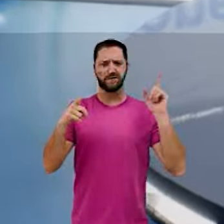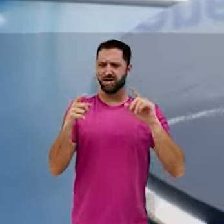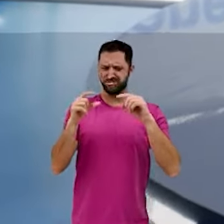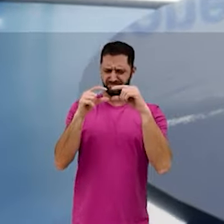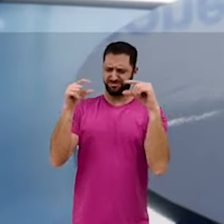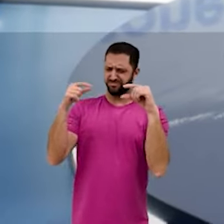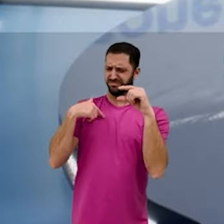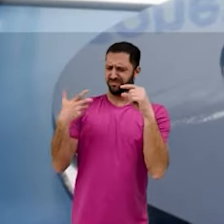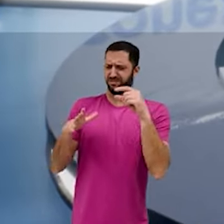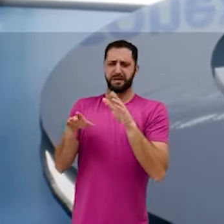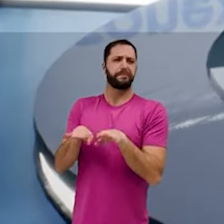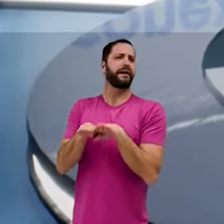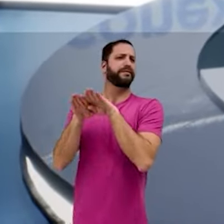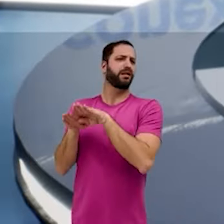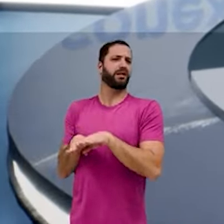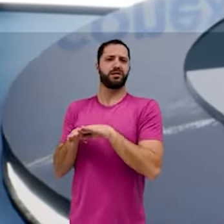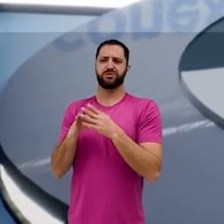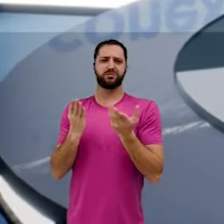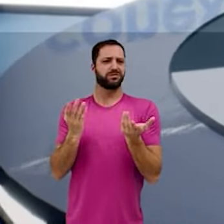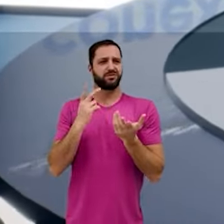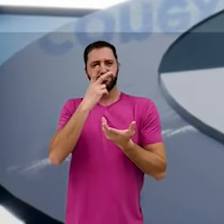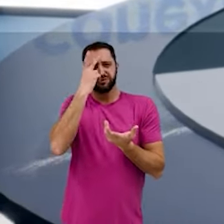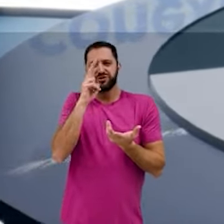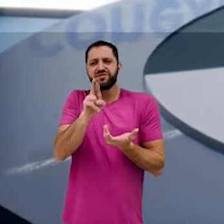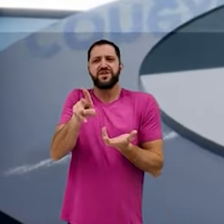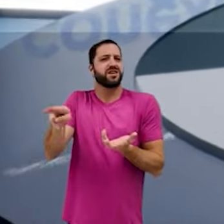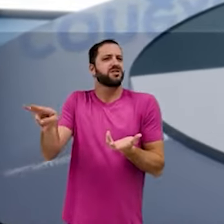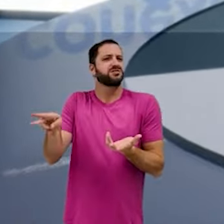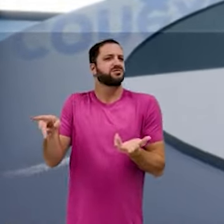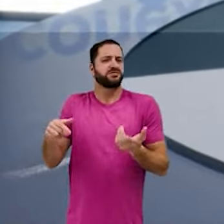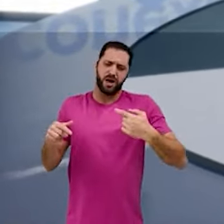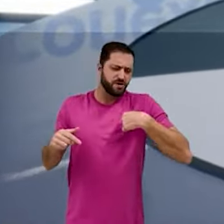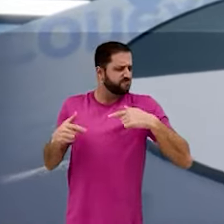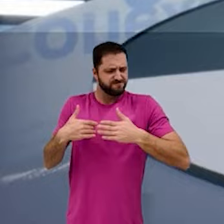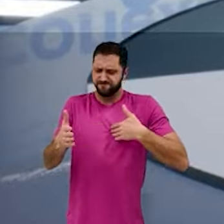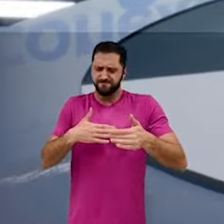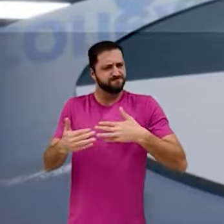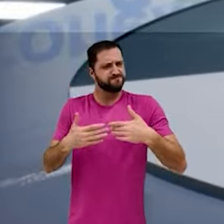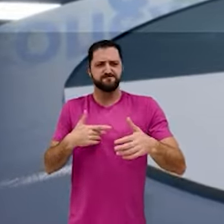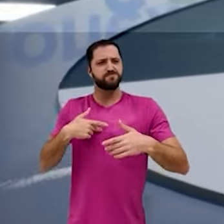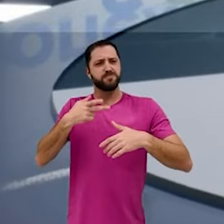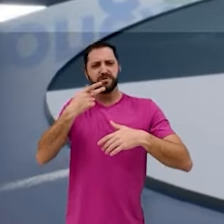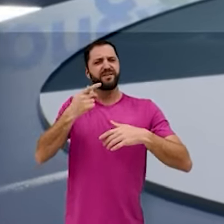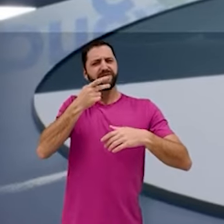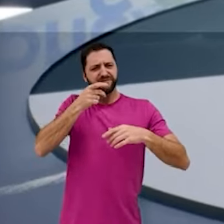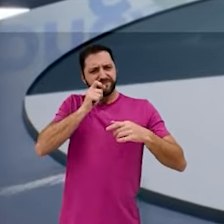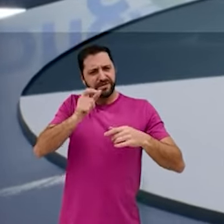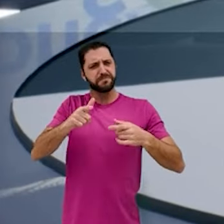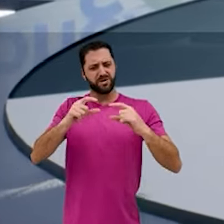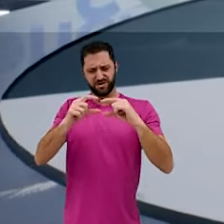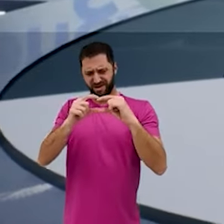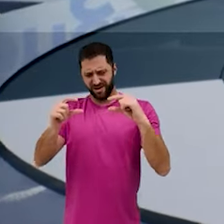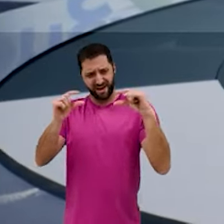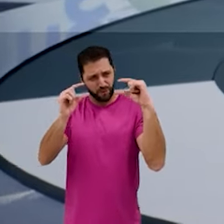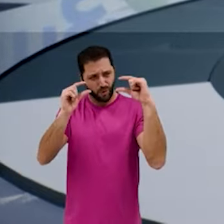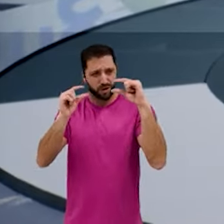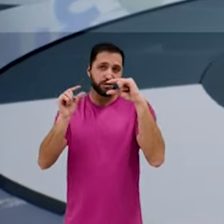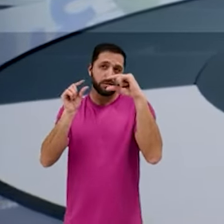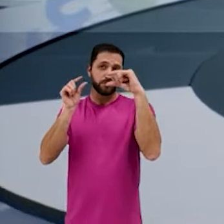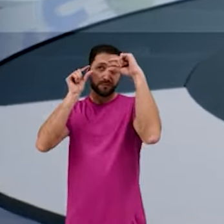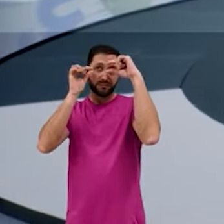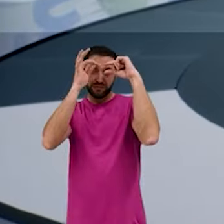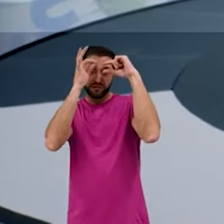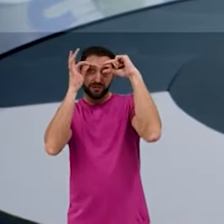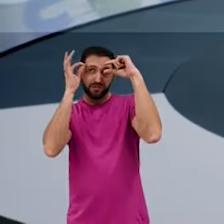Padrão. E a sobrancelha, as pessoas defendiam essa régua e eu comecei a falar mal delas. Eu falei, gente, não é legal fazer